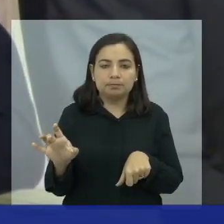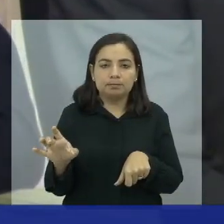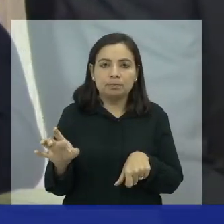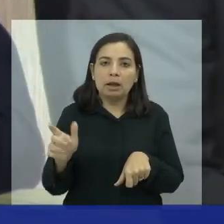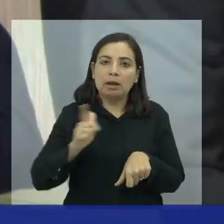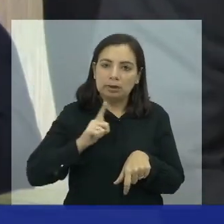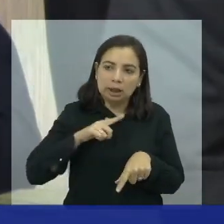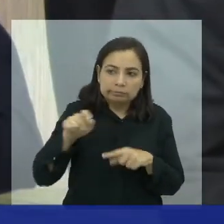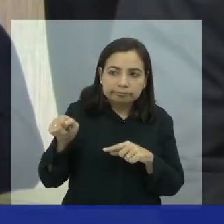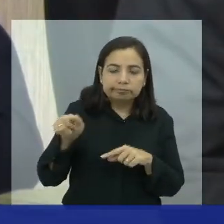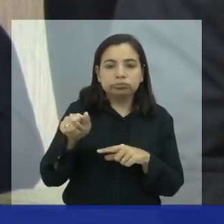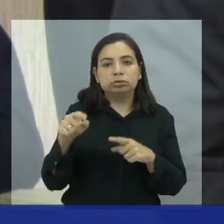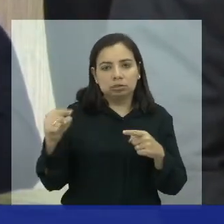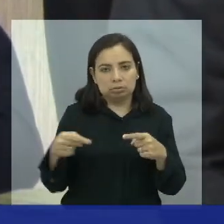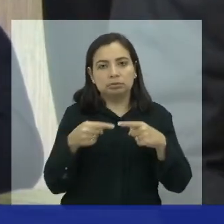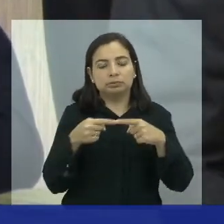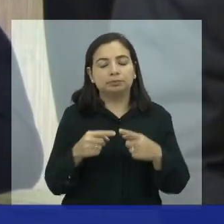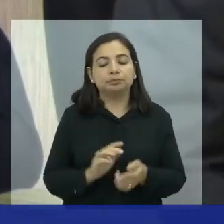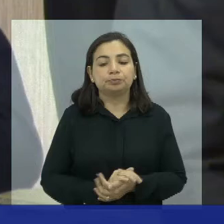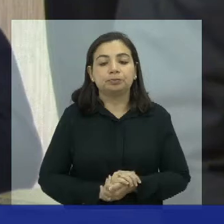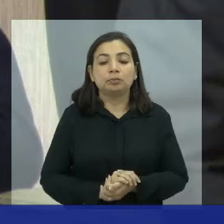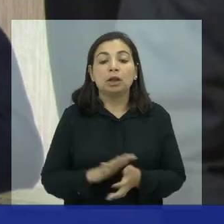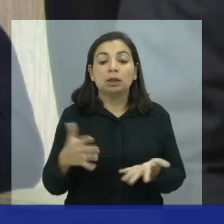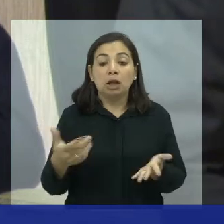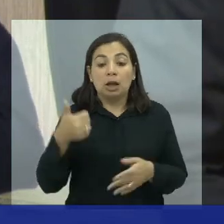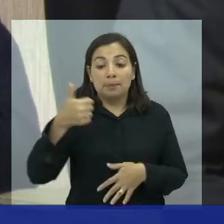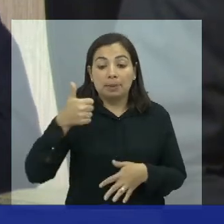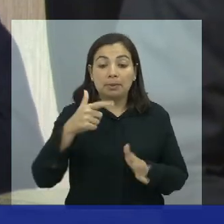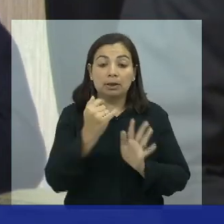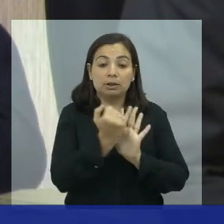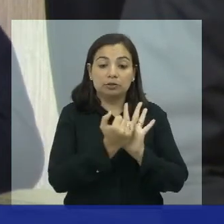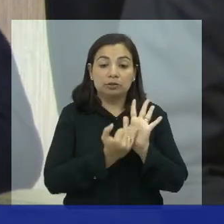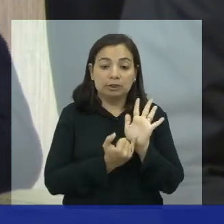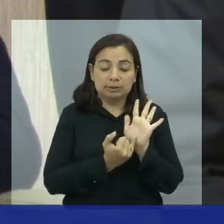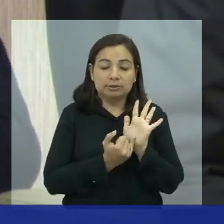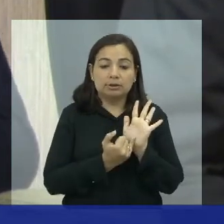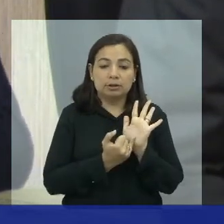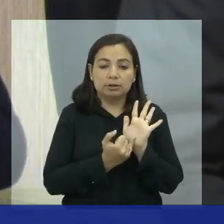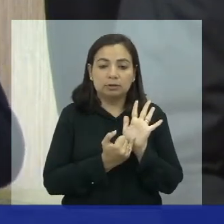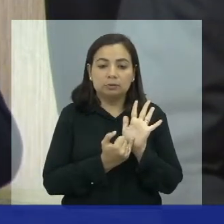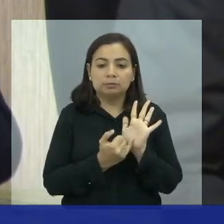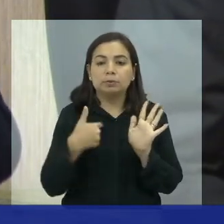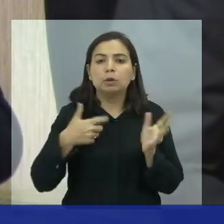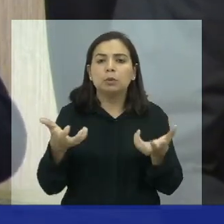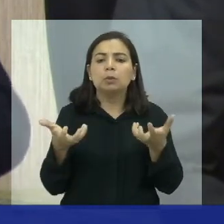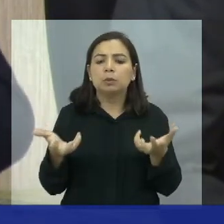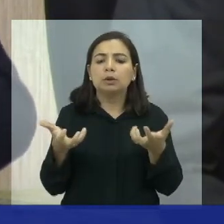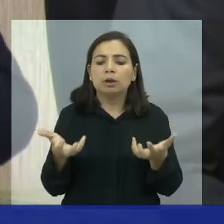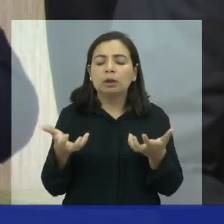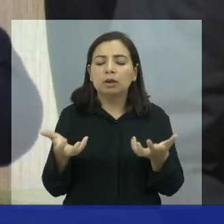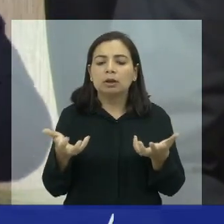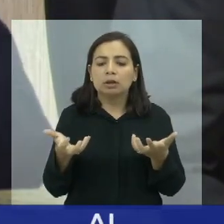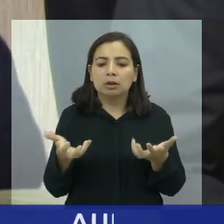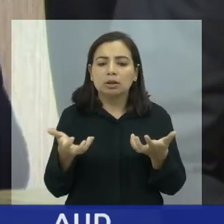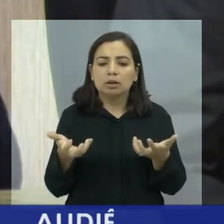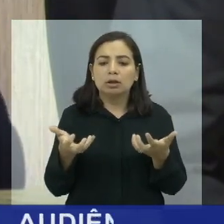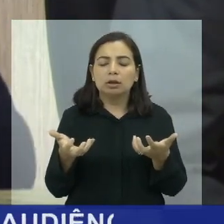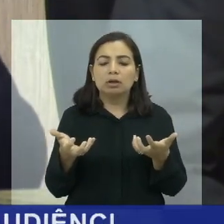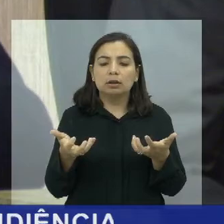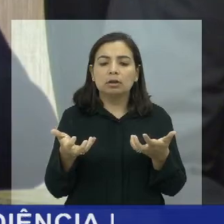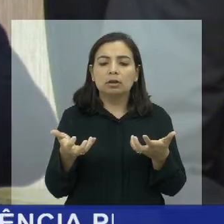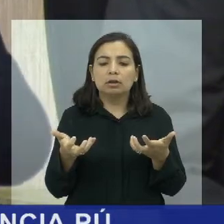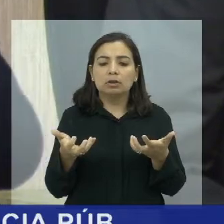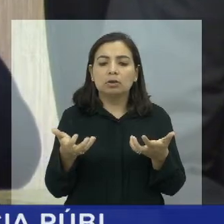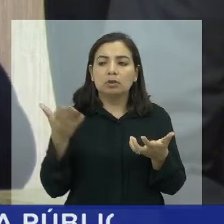tolerância. Iniciaremos aqui a primeira inscrição com... Aliás, eu quero aqui uma questão que a